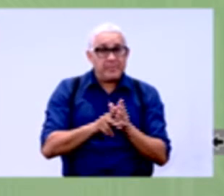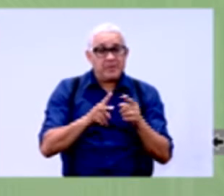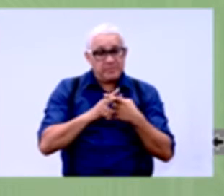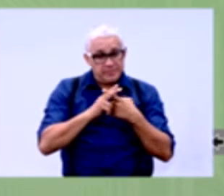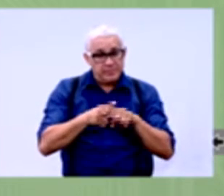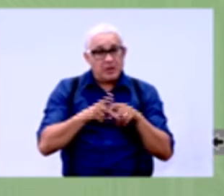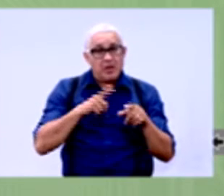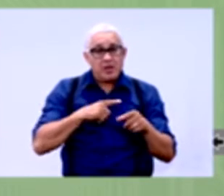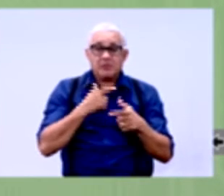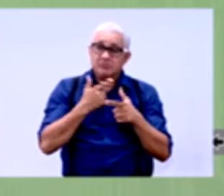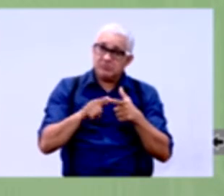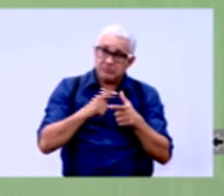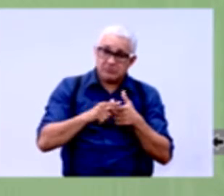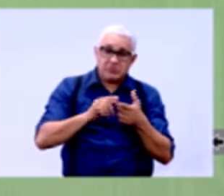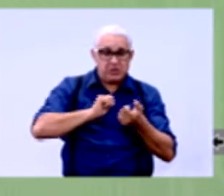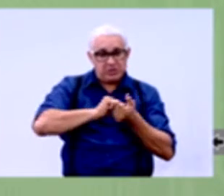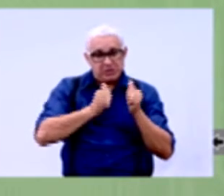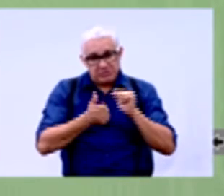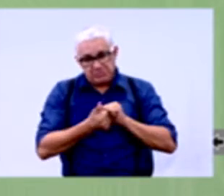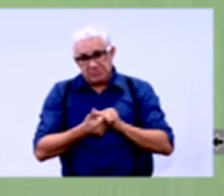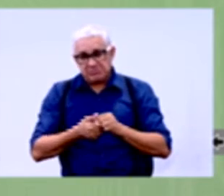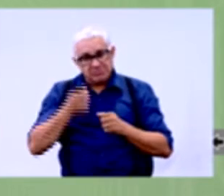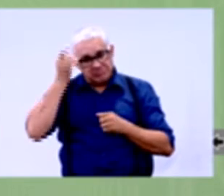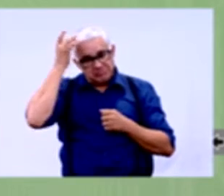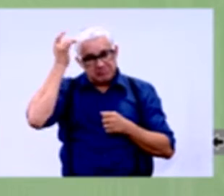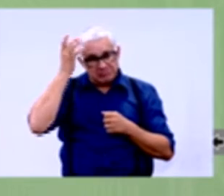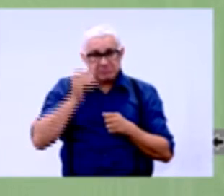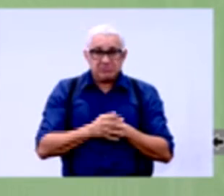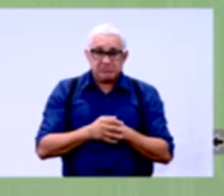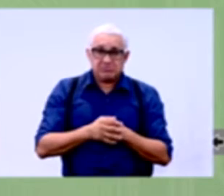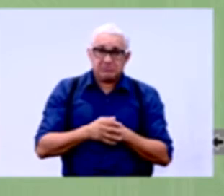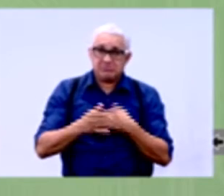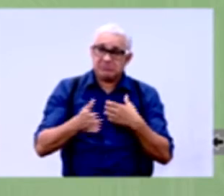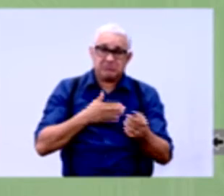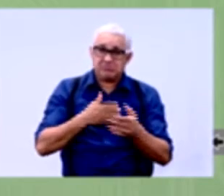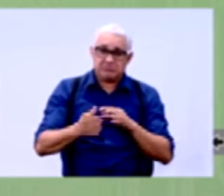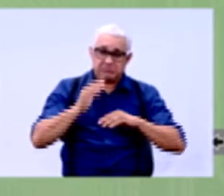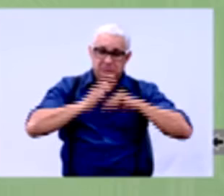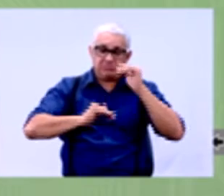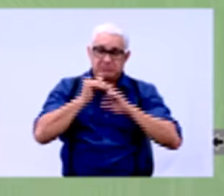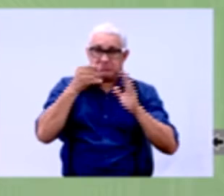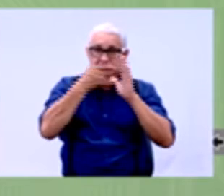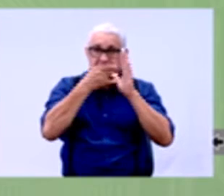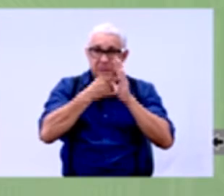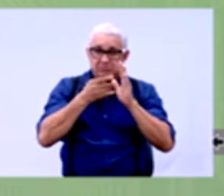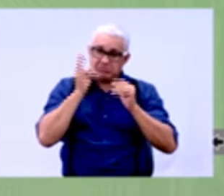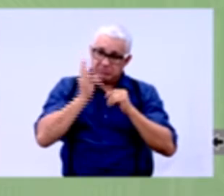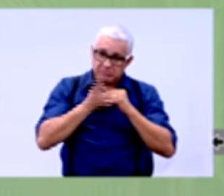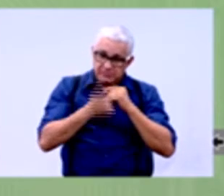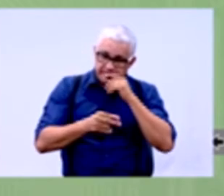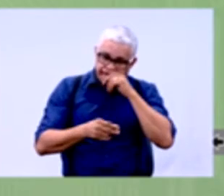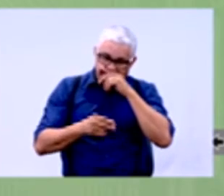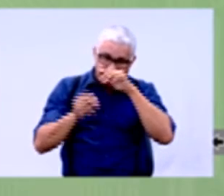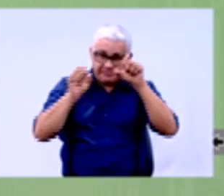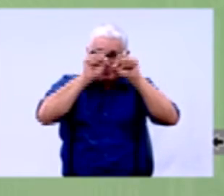houver algum problema, algum ajuste a ser feito, ficar fácil de qualquer desenvolvedor poder manter o sistema